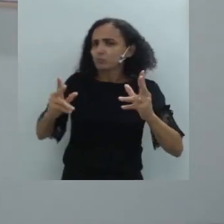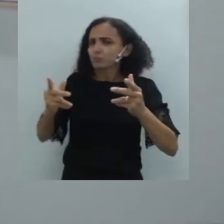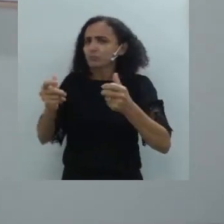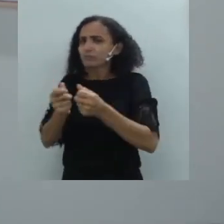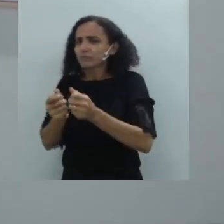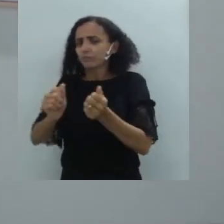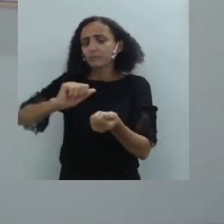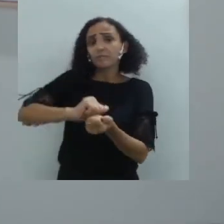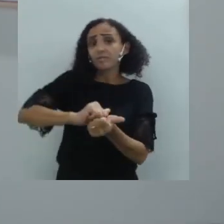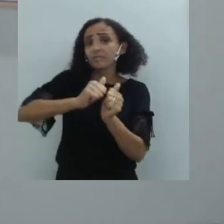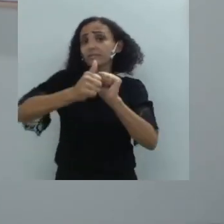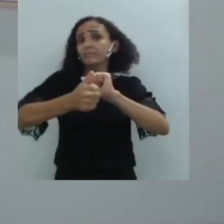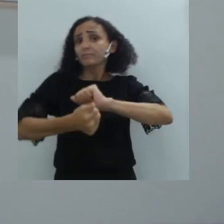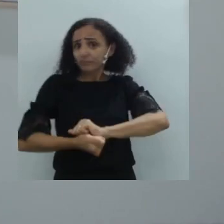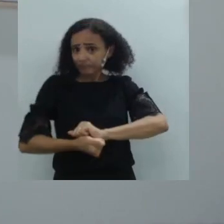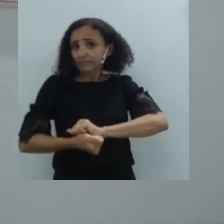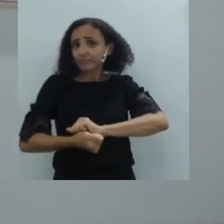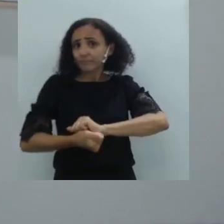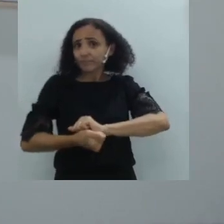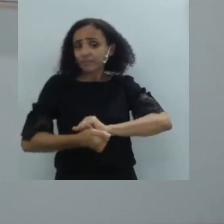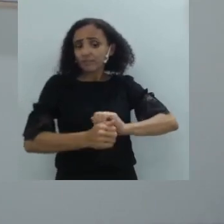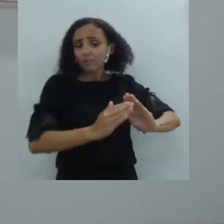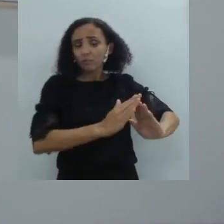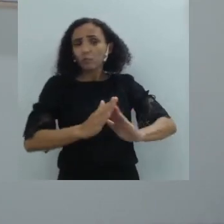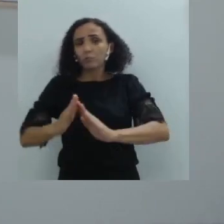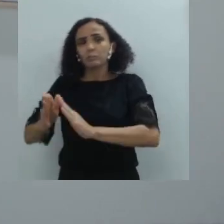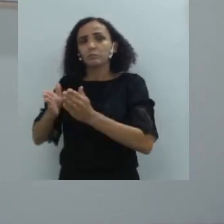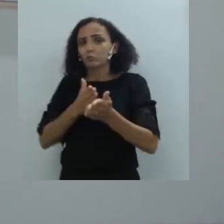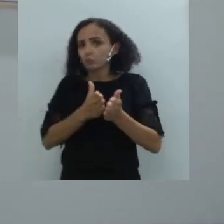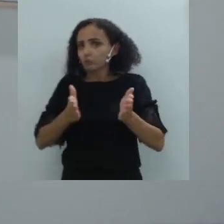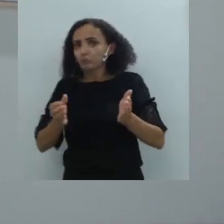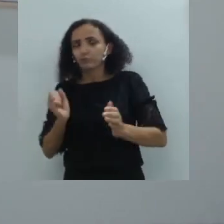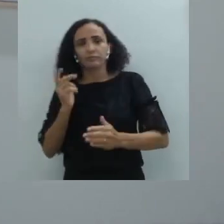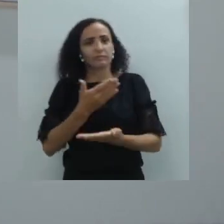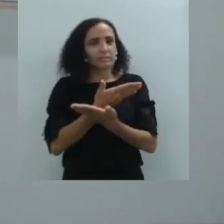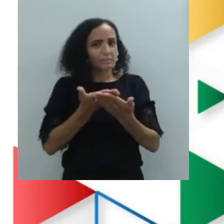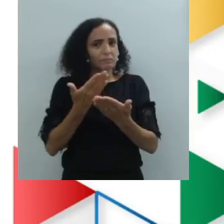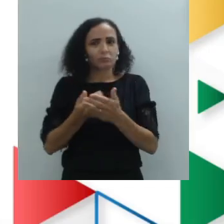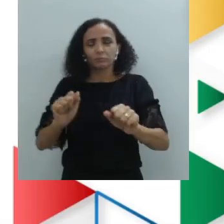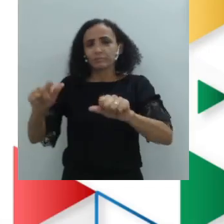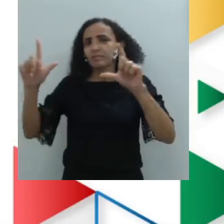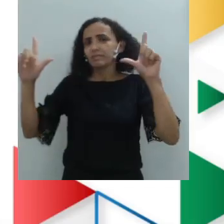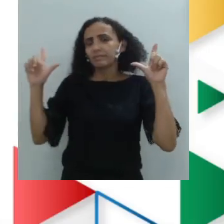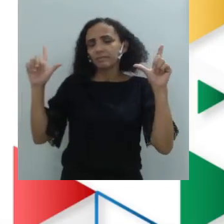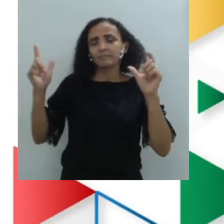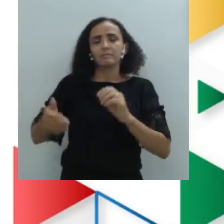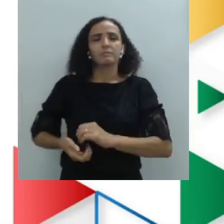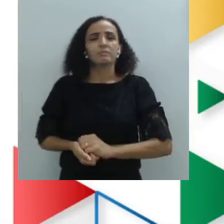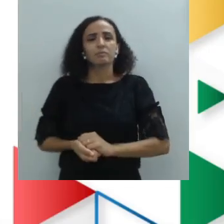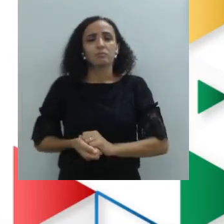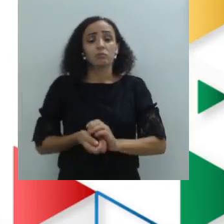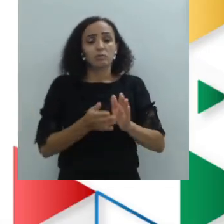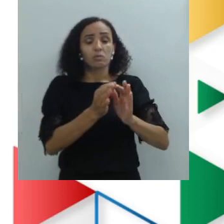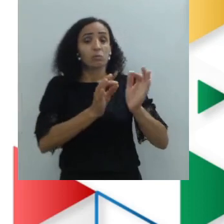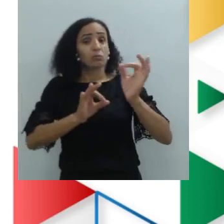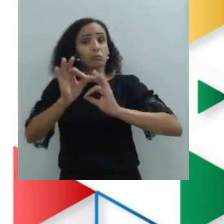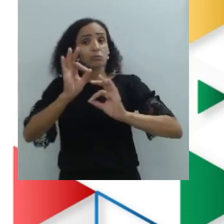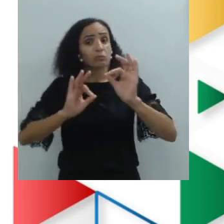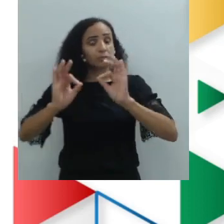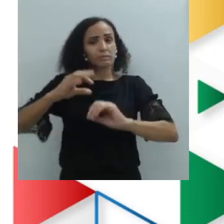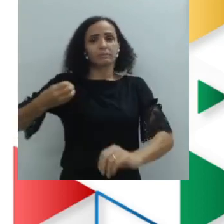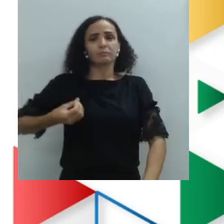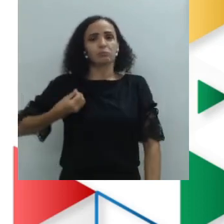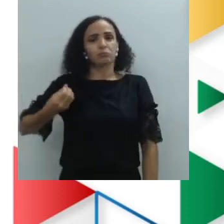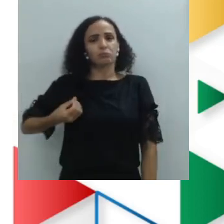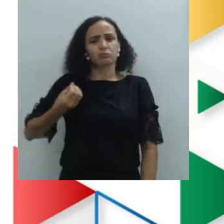se adequar no seu dia a dia, tá certo? Vamos lá, na tela. Os níveis de organização dos seres